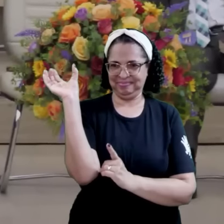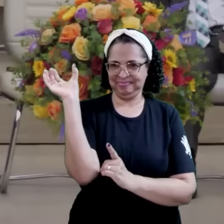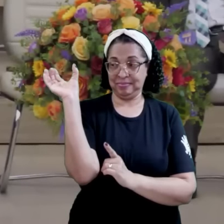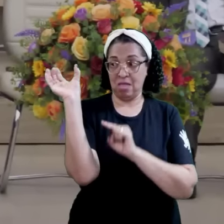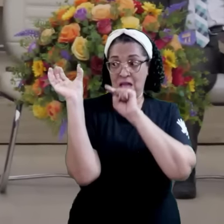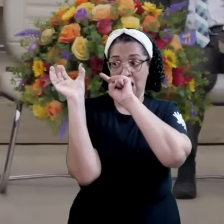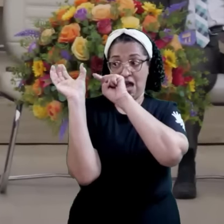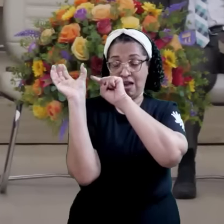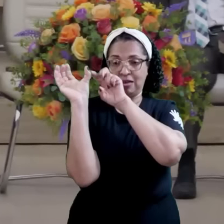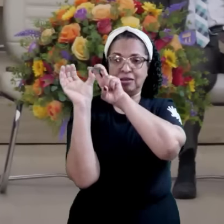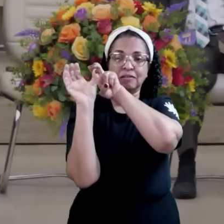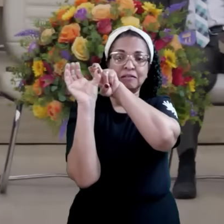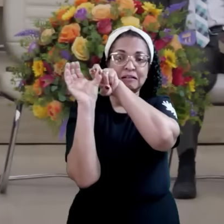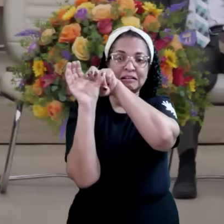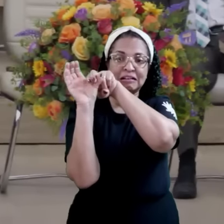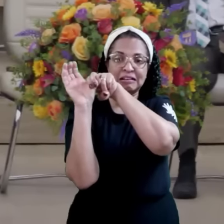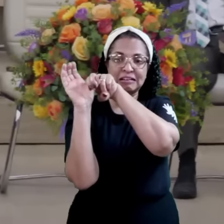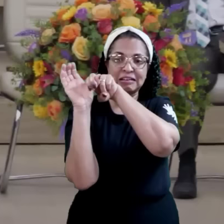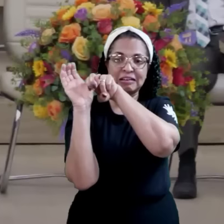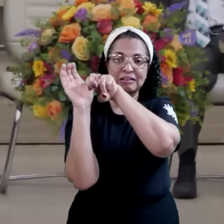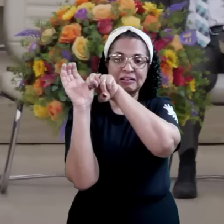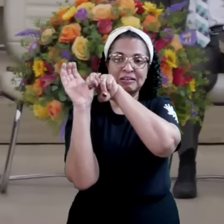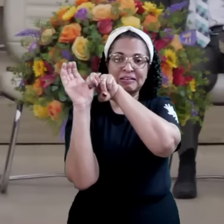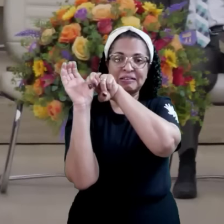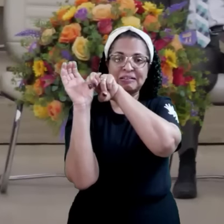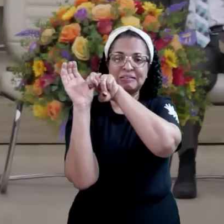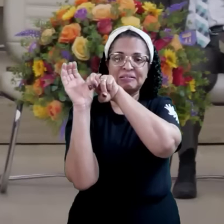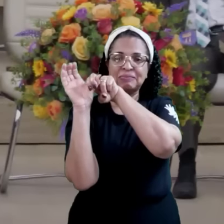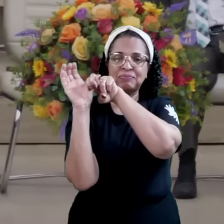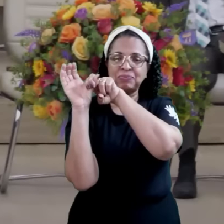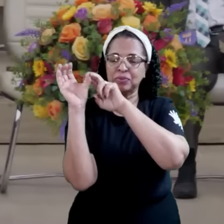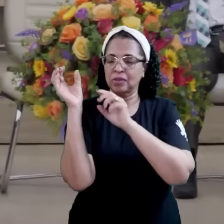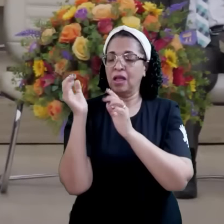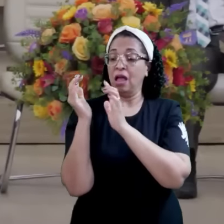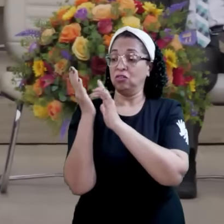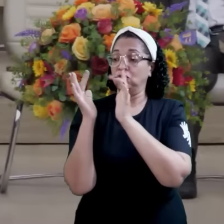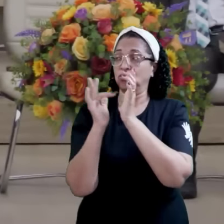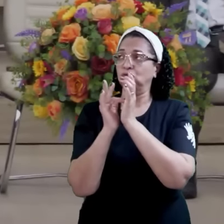para isso eu quero crer que Zaquiel falou assim esse é o Nazareno